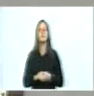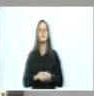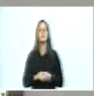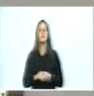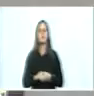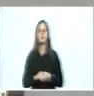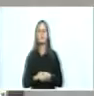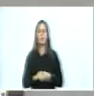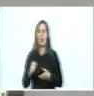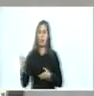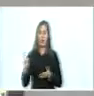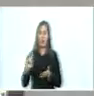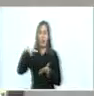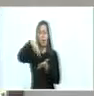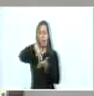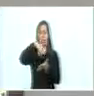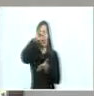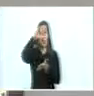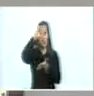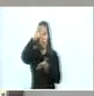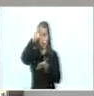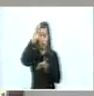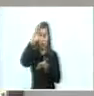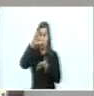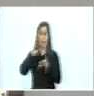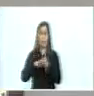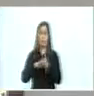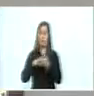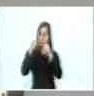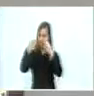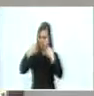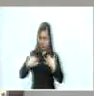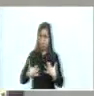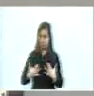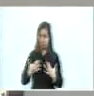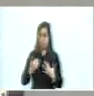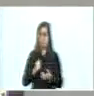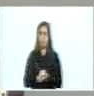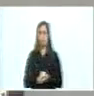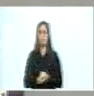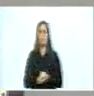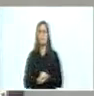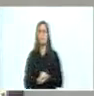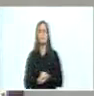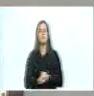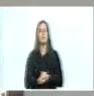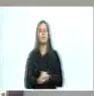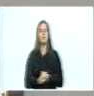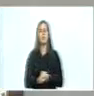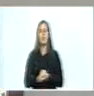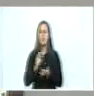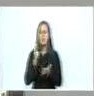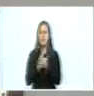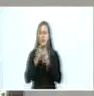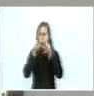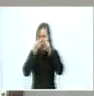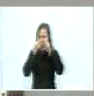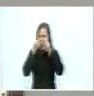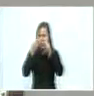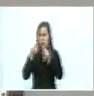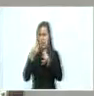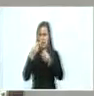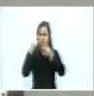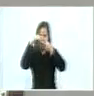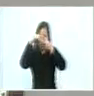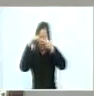Eu vim aqui, senhor presidente, apenas comentar, ou né, comentar, embora eu não estivesse aqui, estou atento às duas pessoas